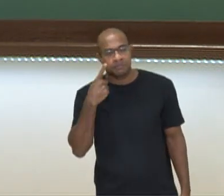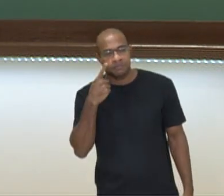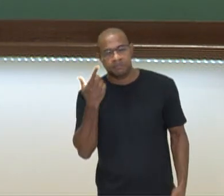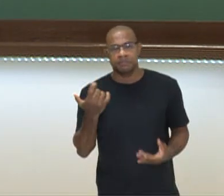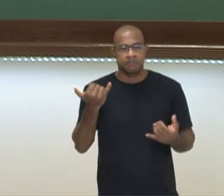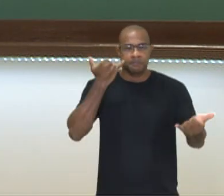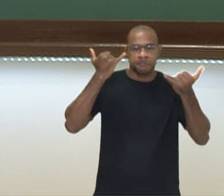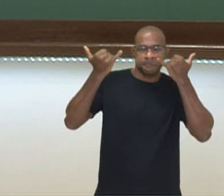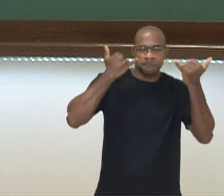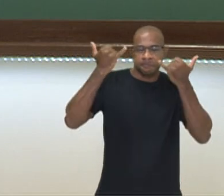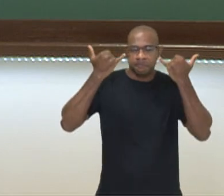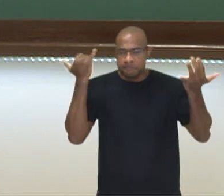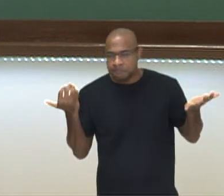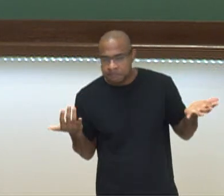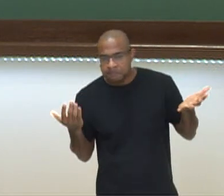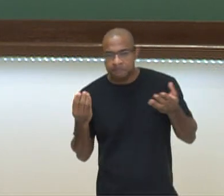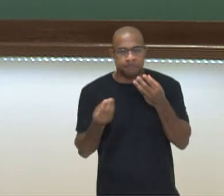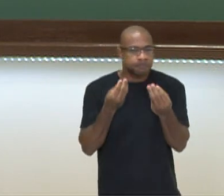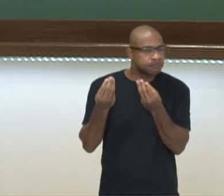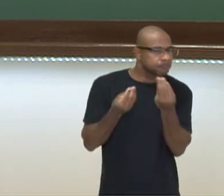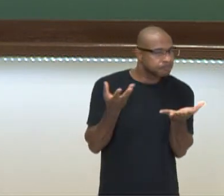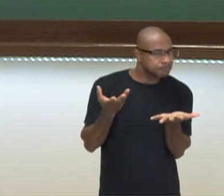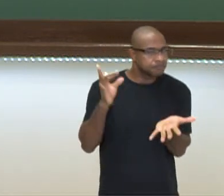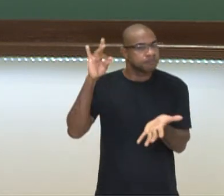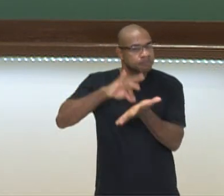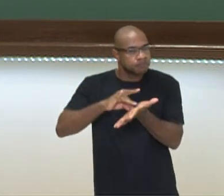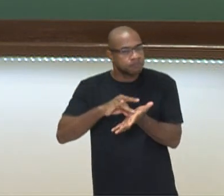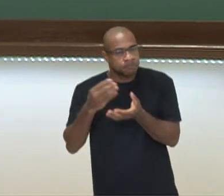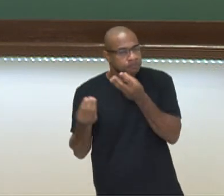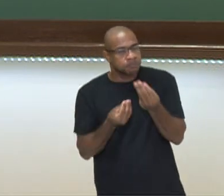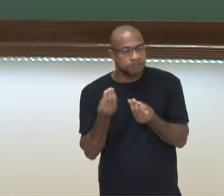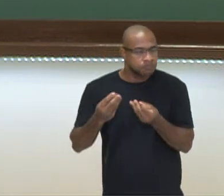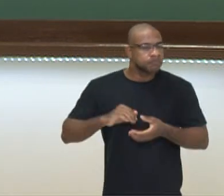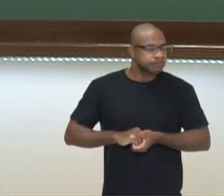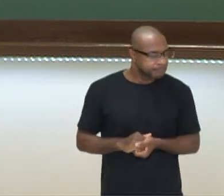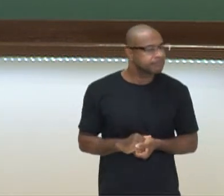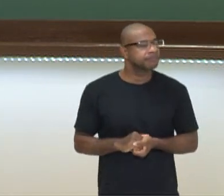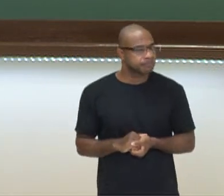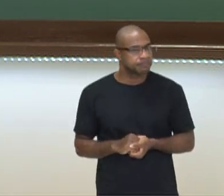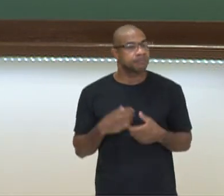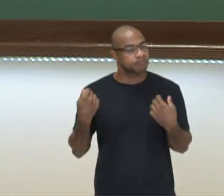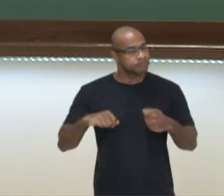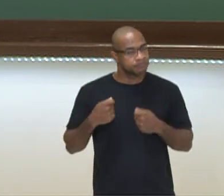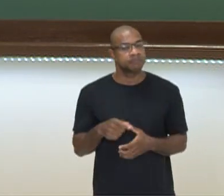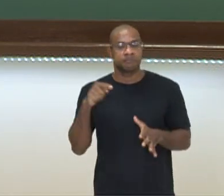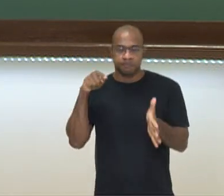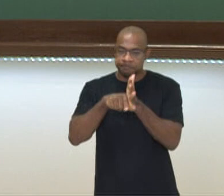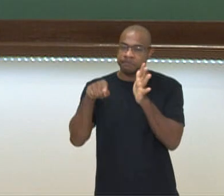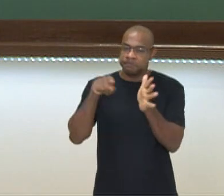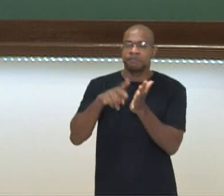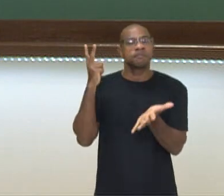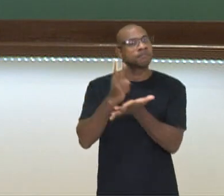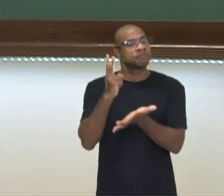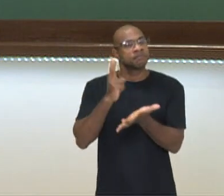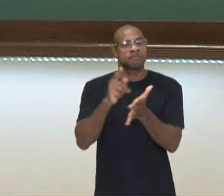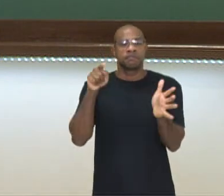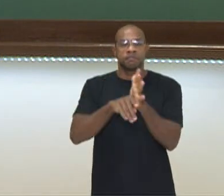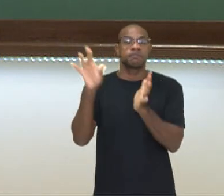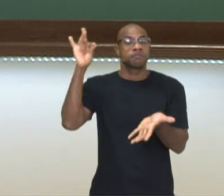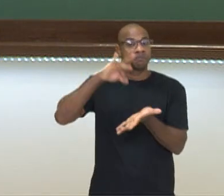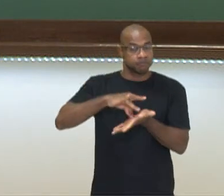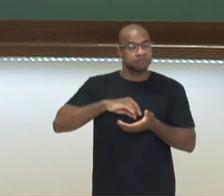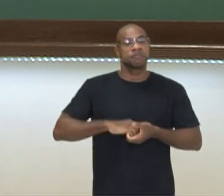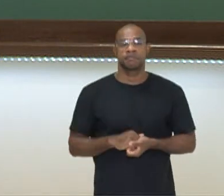as informações e não tomarmos como verdades absolutas? Que temos que questionar sempre as